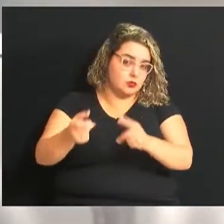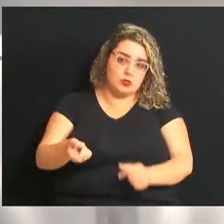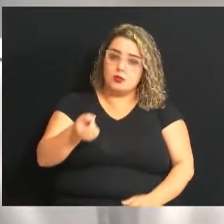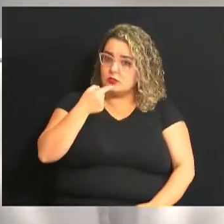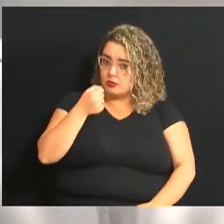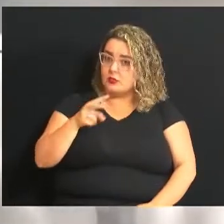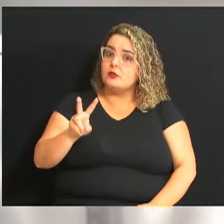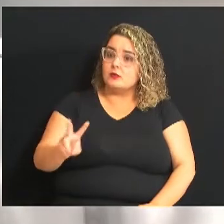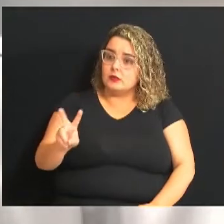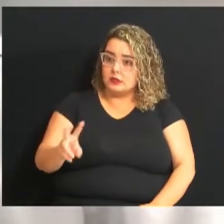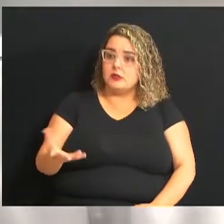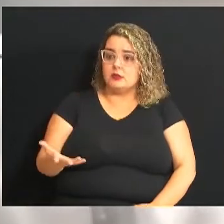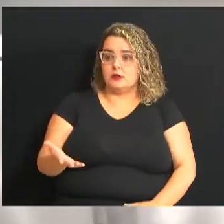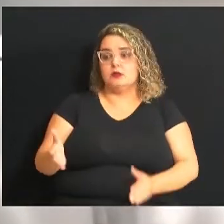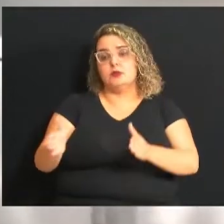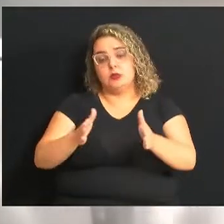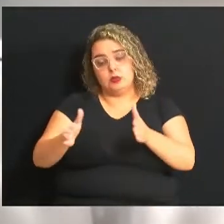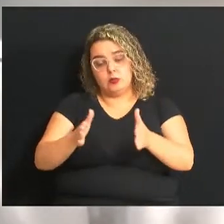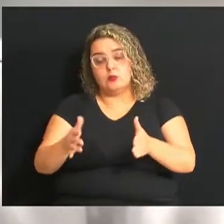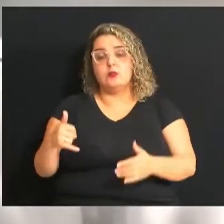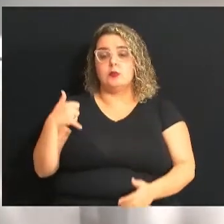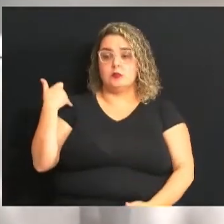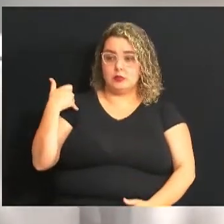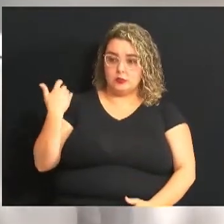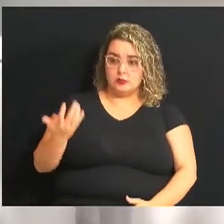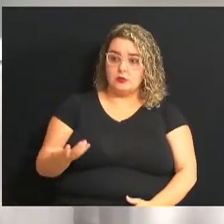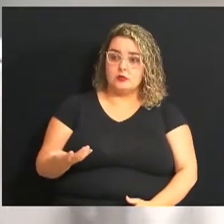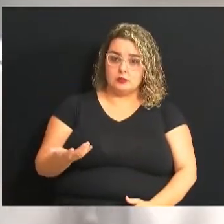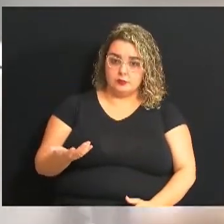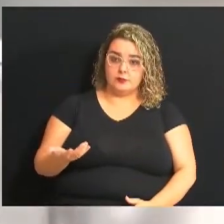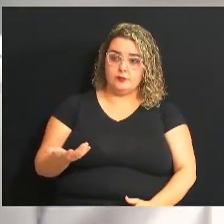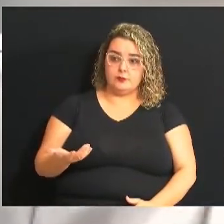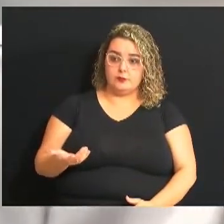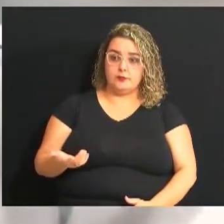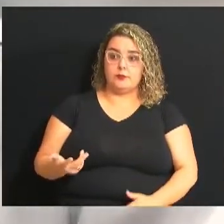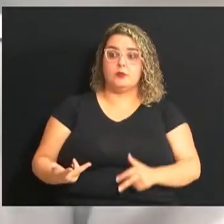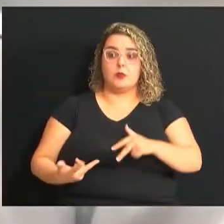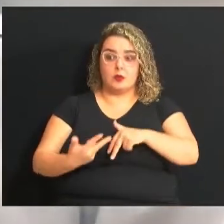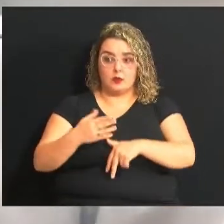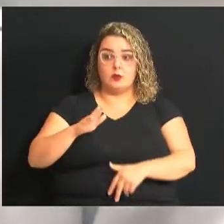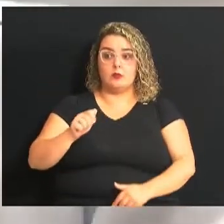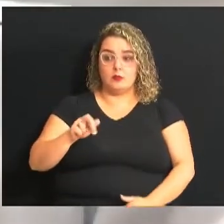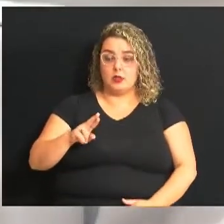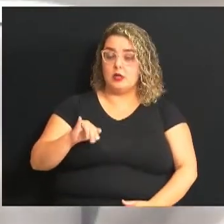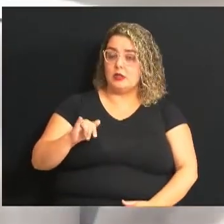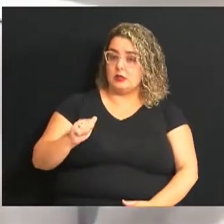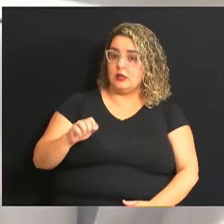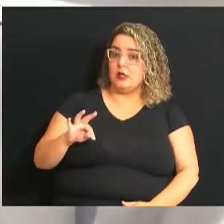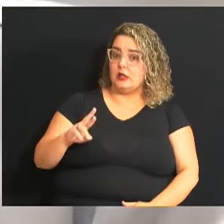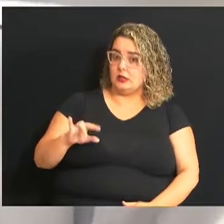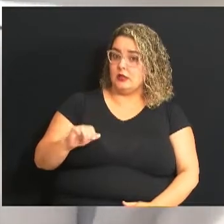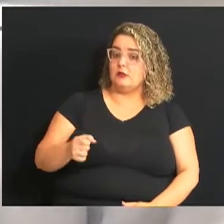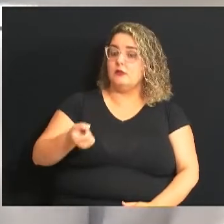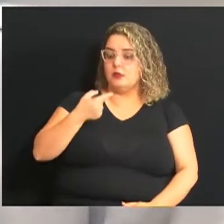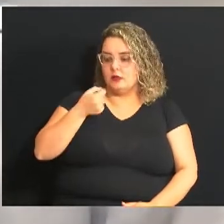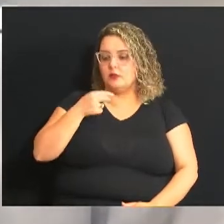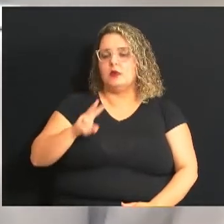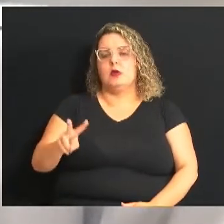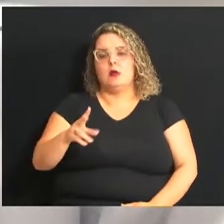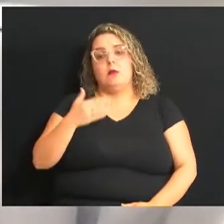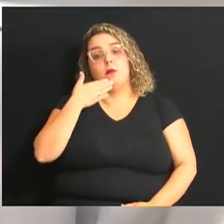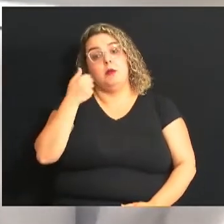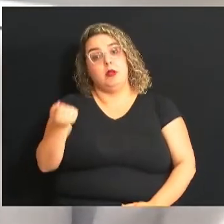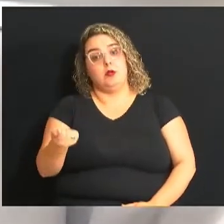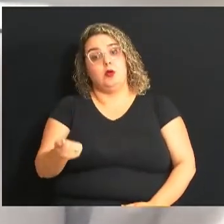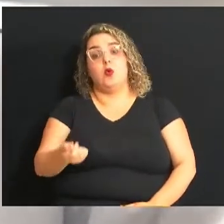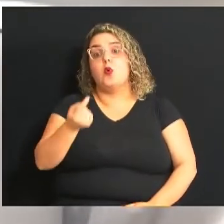vitamina em determinada fase da vida. Então, na cirurgia bariátrica, você vai tomar vitamina, mas é muito melhor você tomar